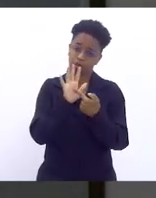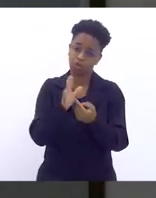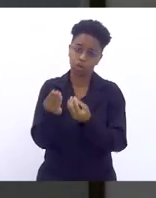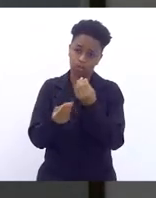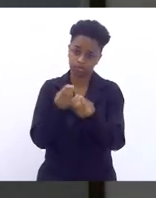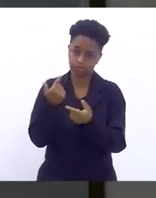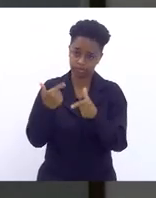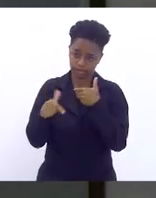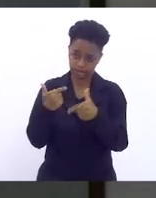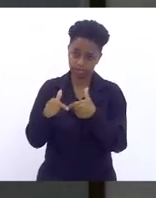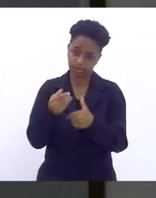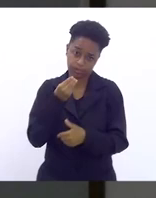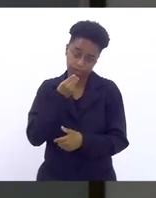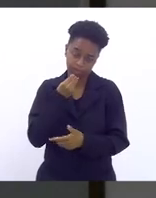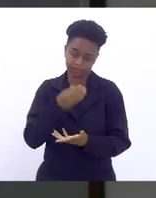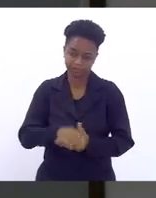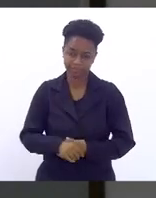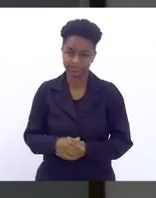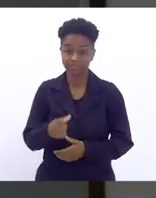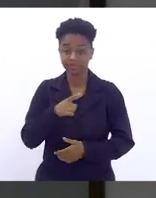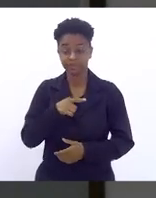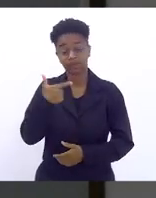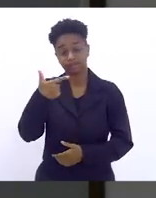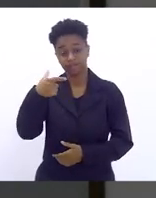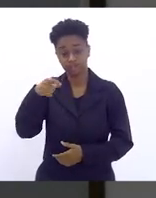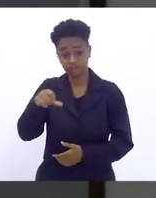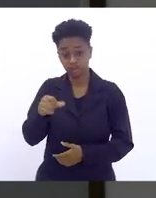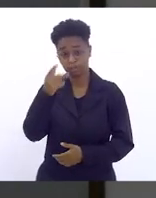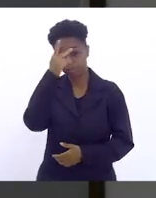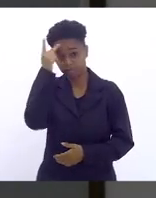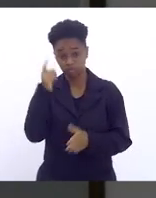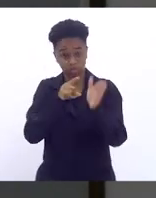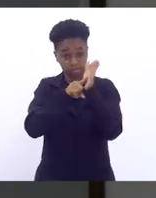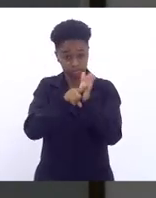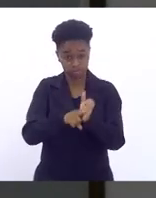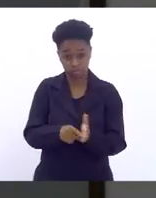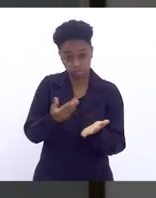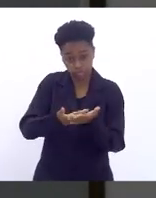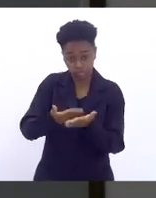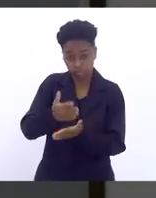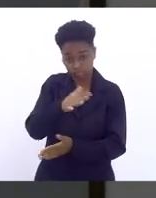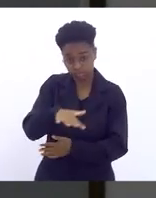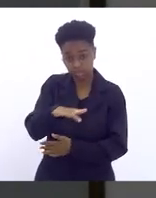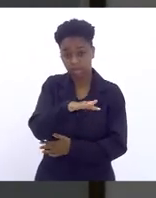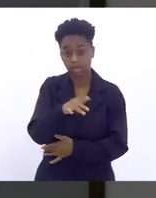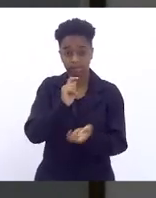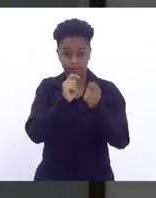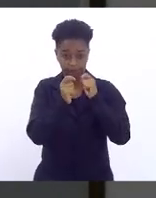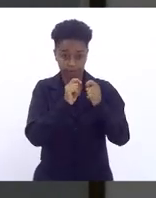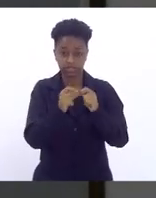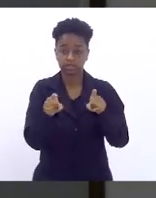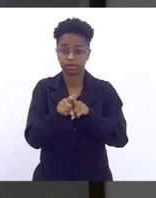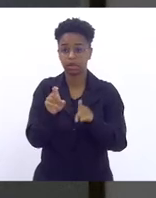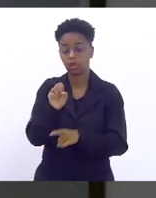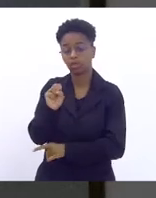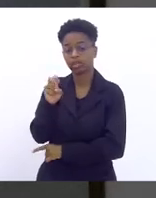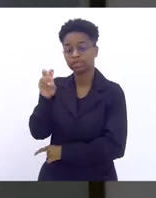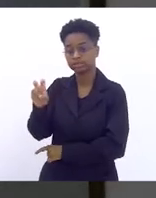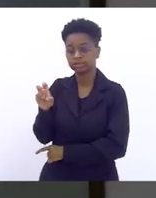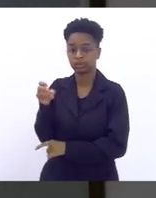trabalhou né então são 29 especialistas que foram entrevistados 85 participantes